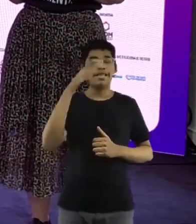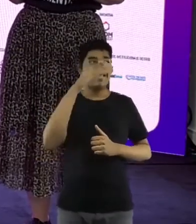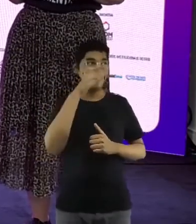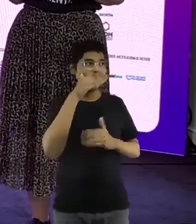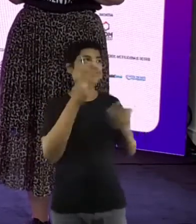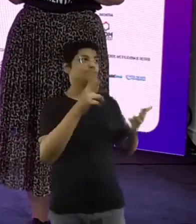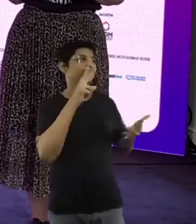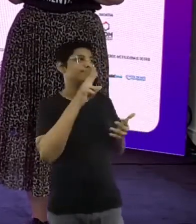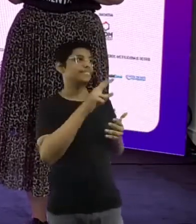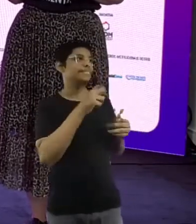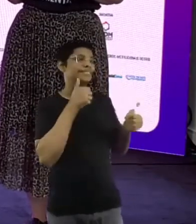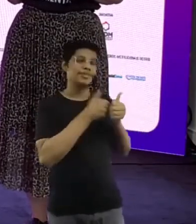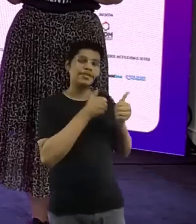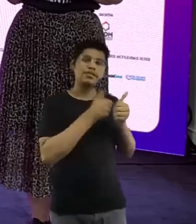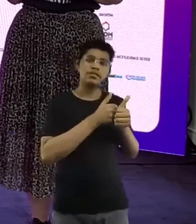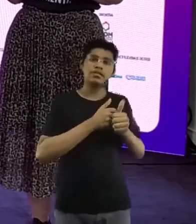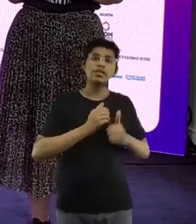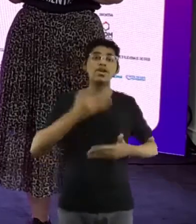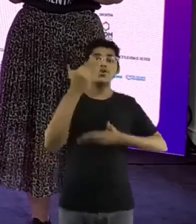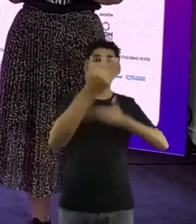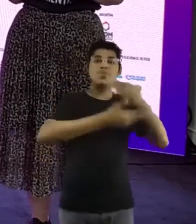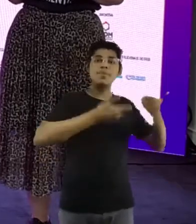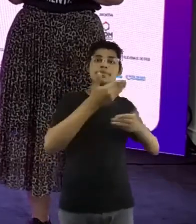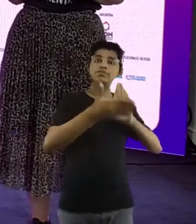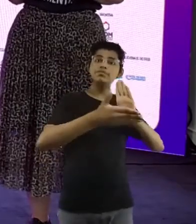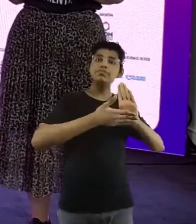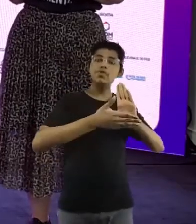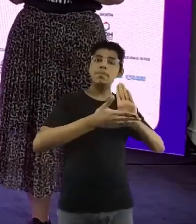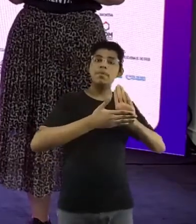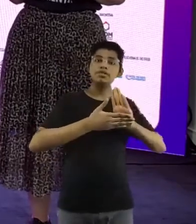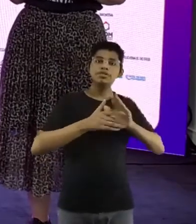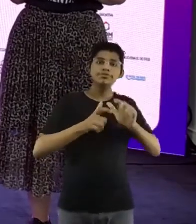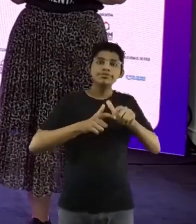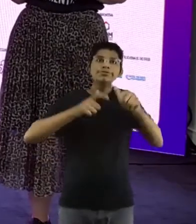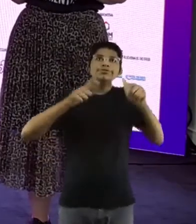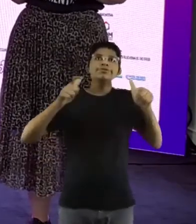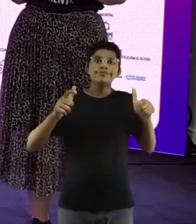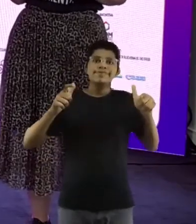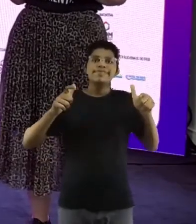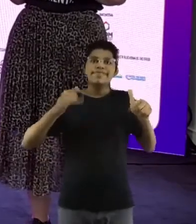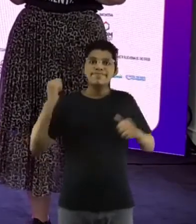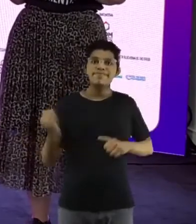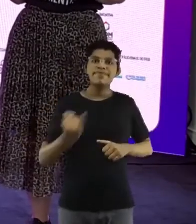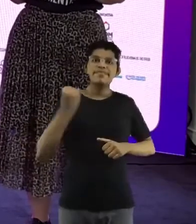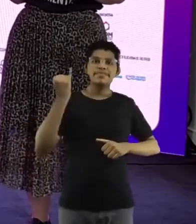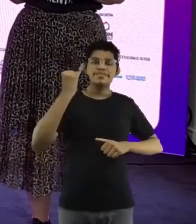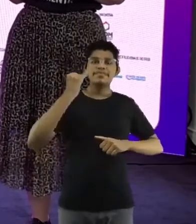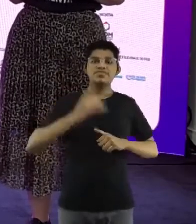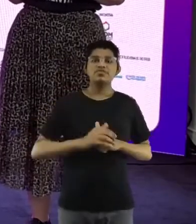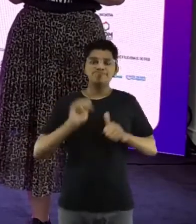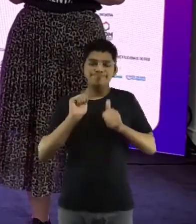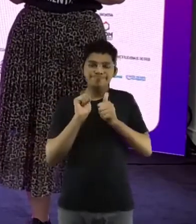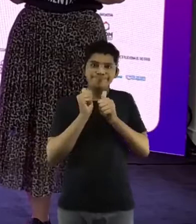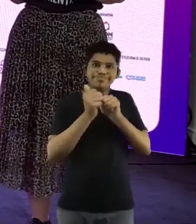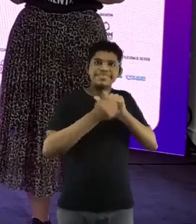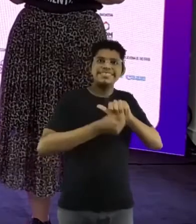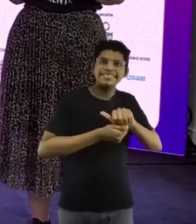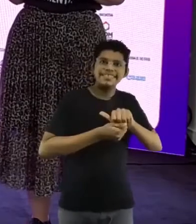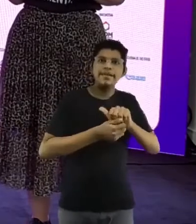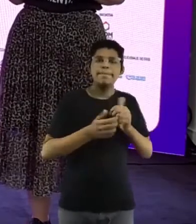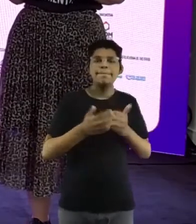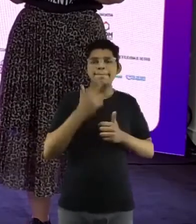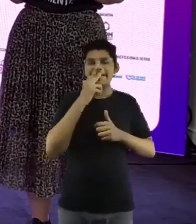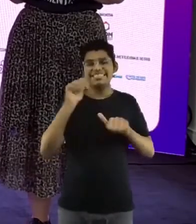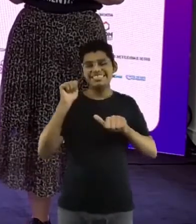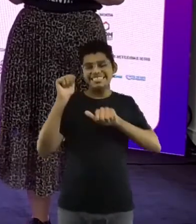propósito enorme, né, que é um propósito transformador massivo, né, é um sonho que nós temos, e já fomos juntando parceiros